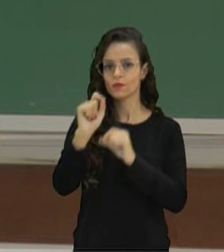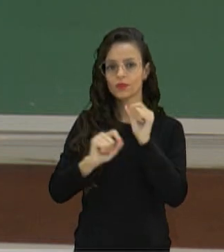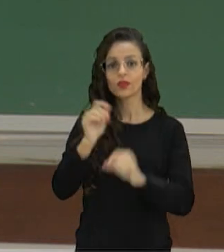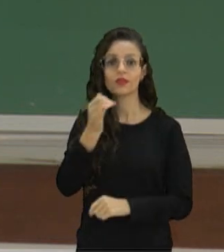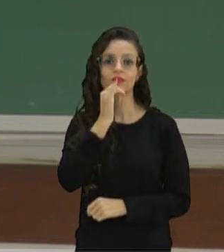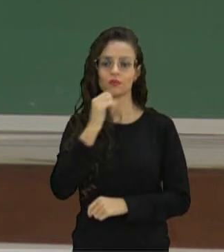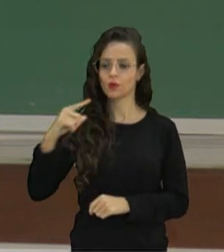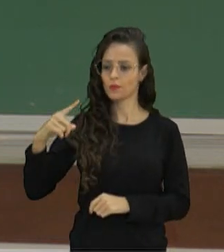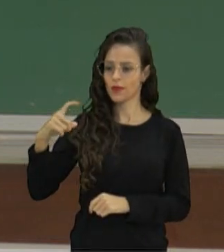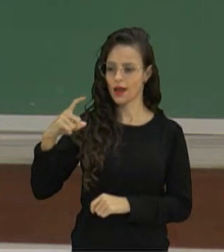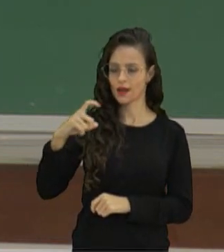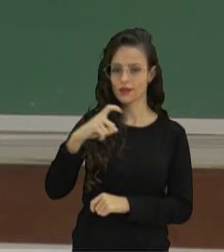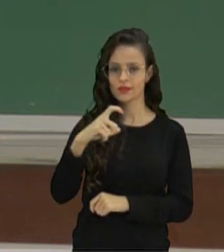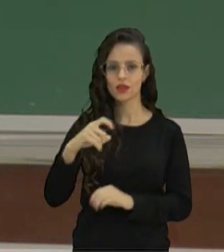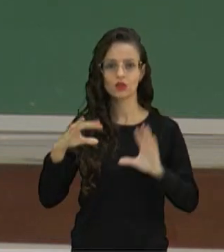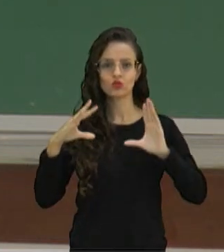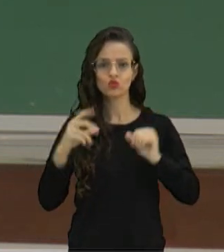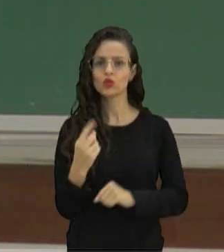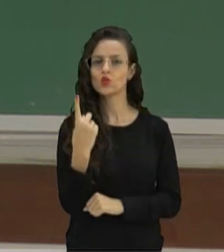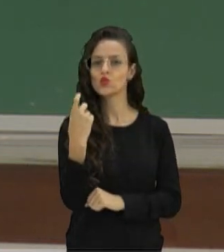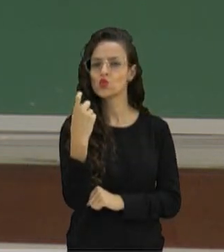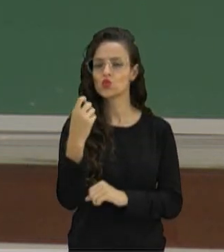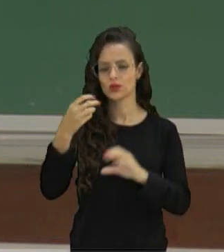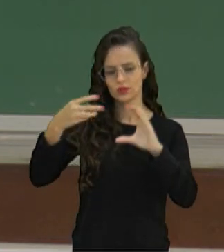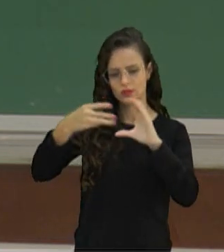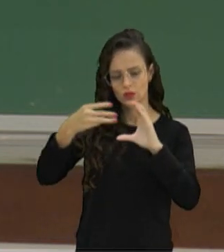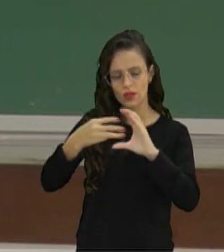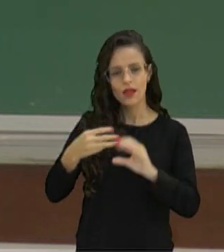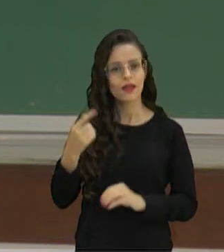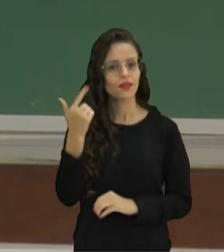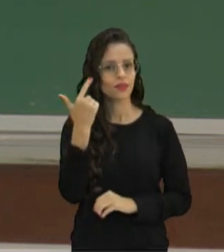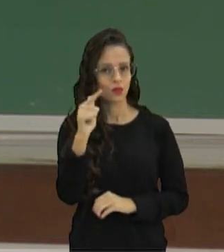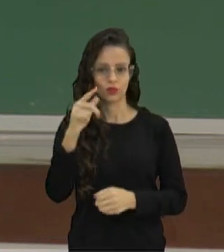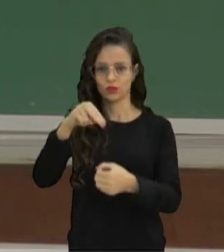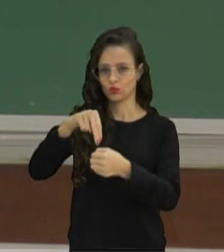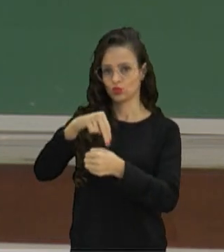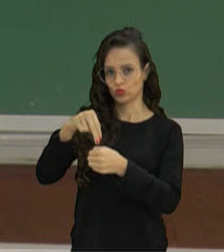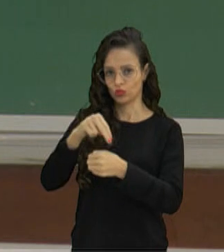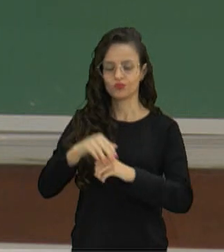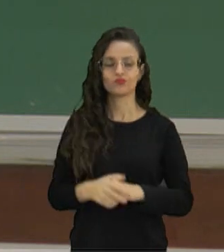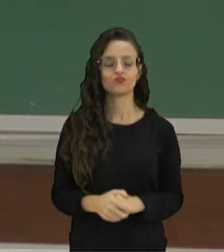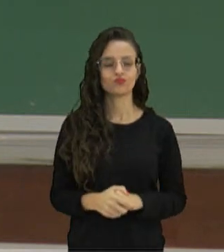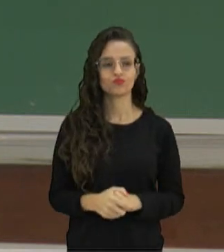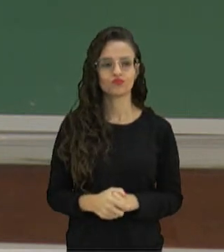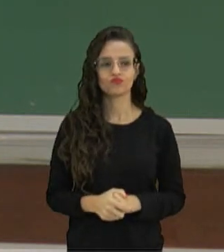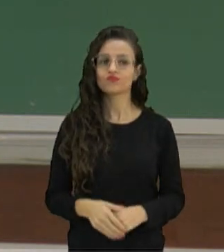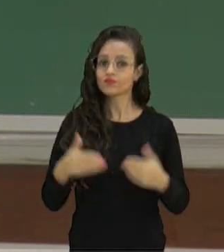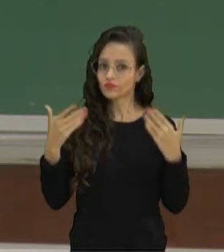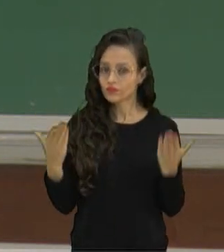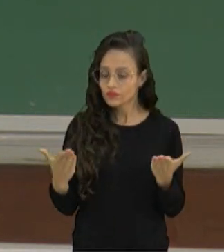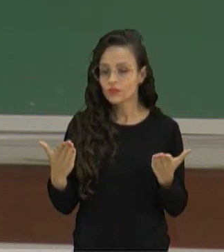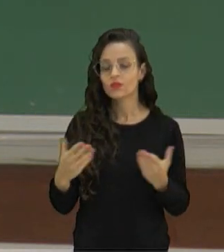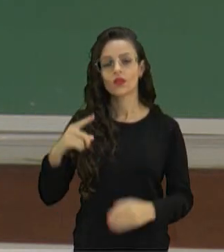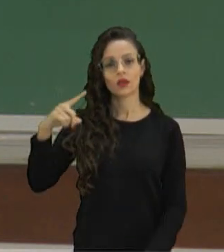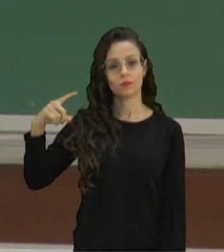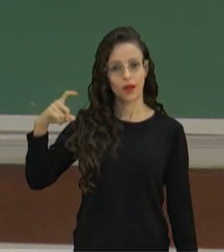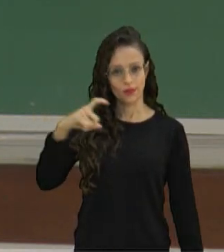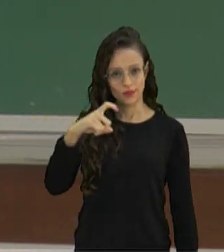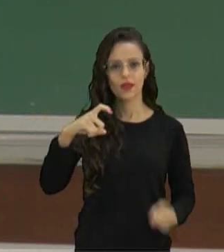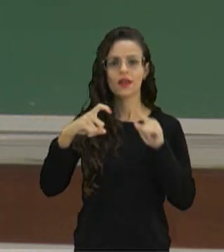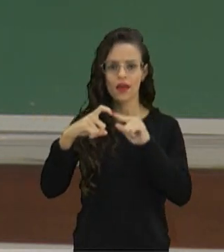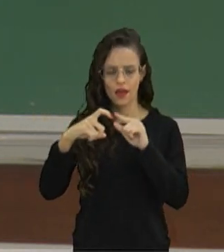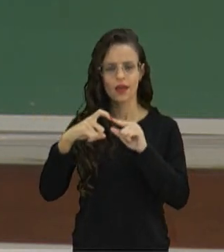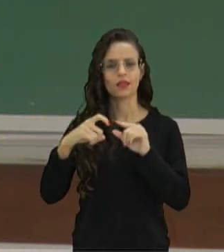uma bactériazinha lá, são todas unicelulares, elas não têm o núcleo. Pois bem, gente, a bactéria ela se